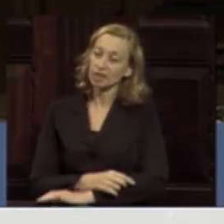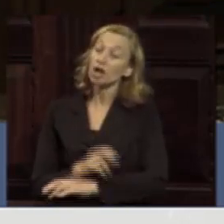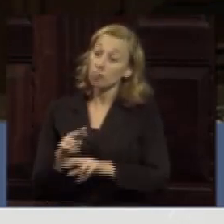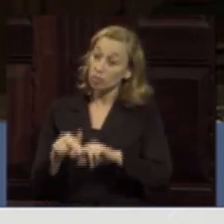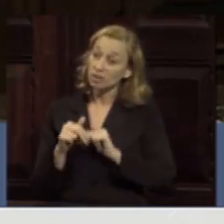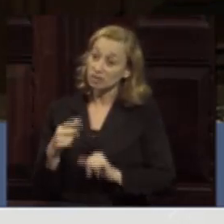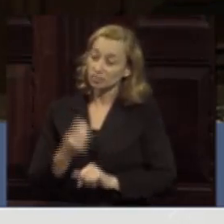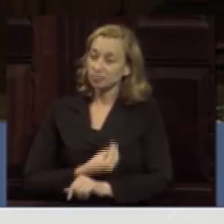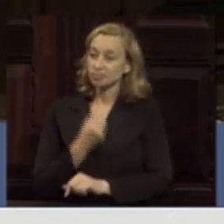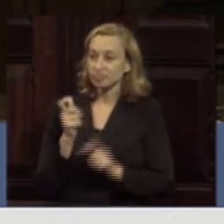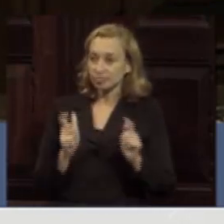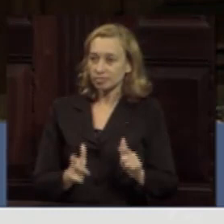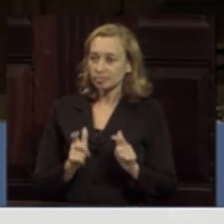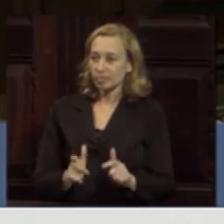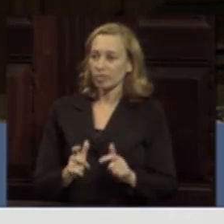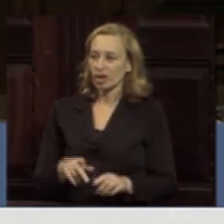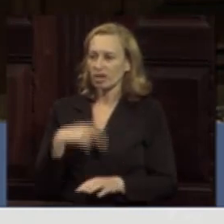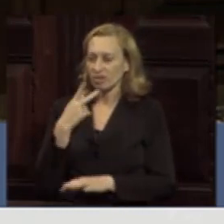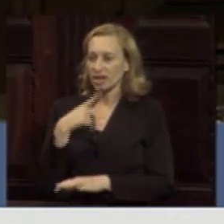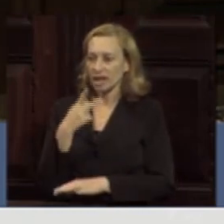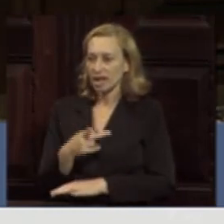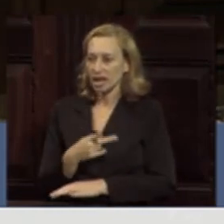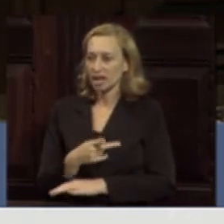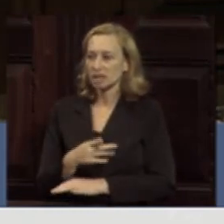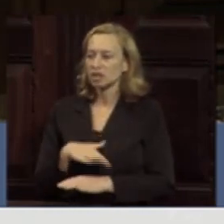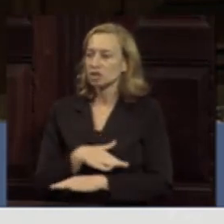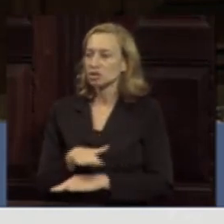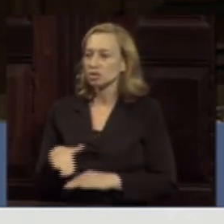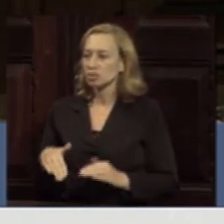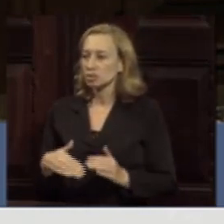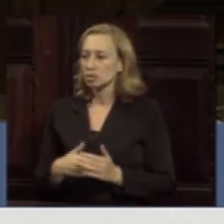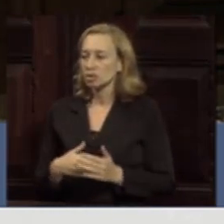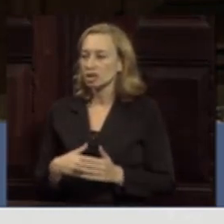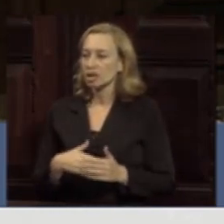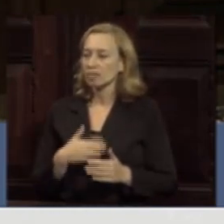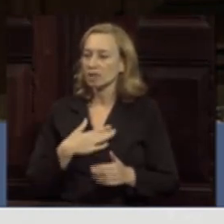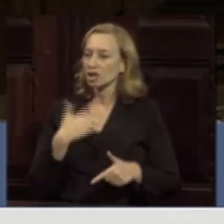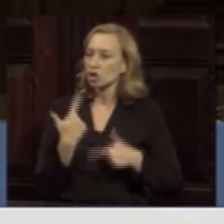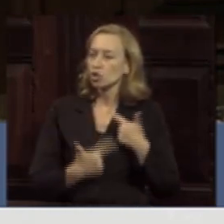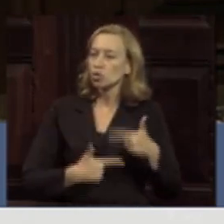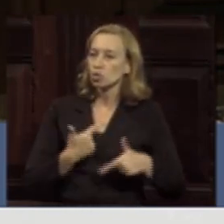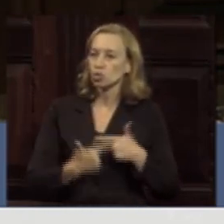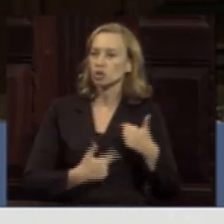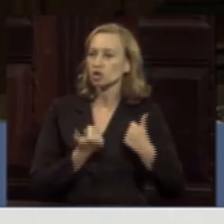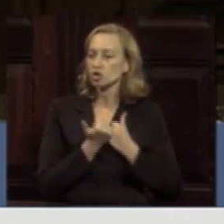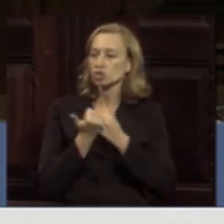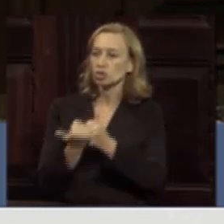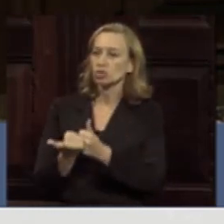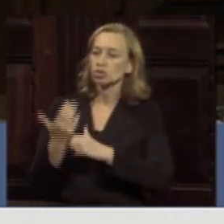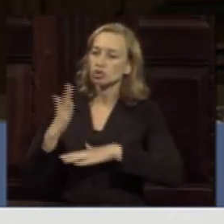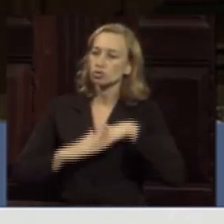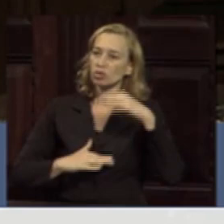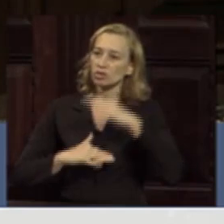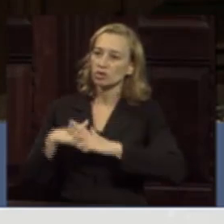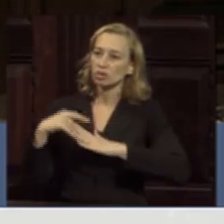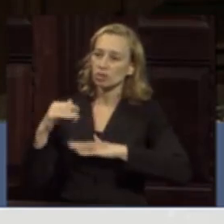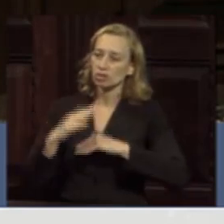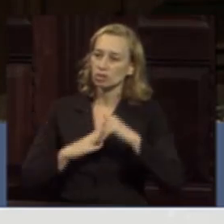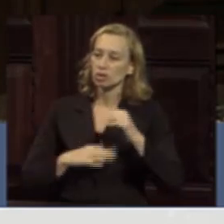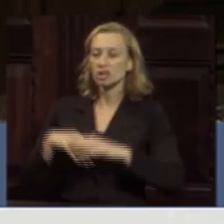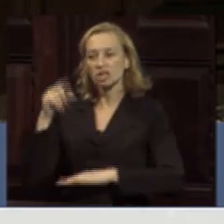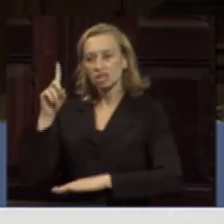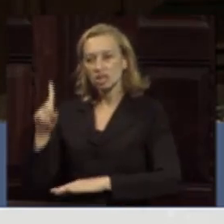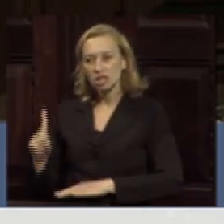aqui manifestar toda a minha solidariedade à luta dos profissionais, da